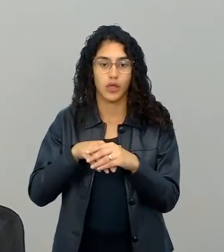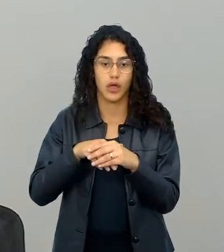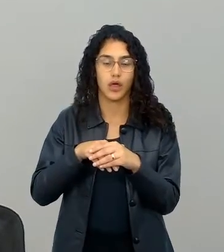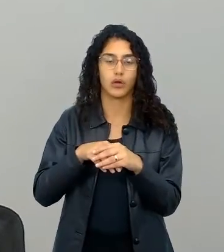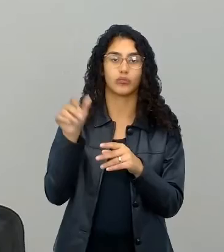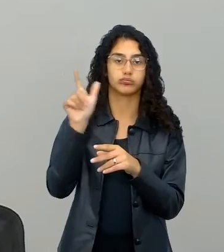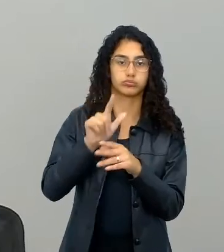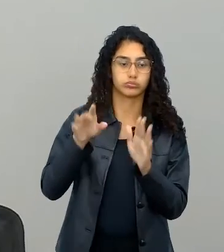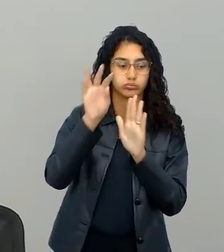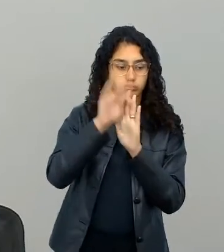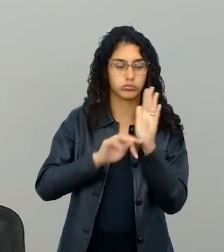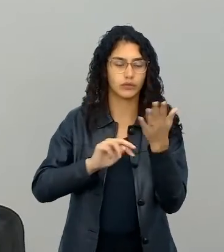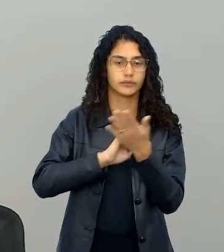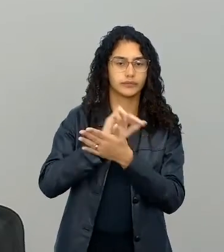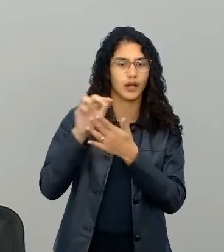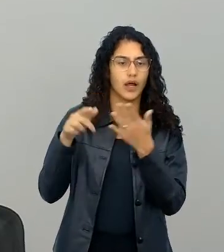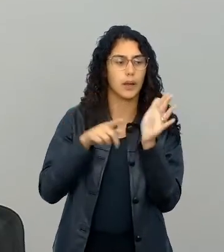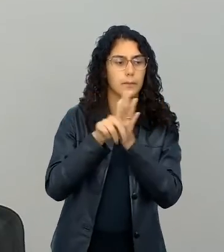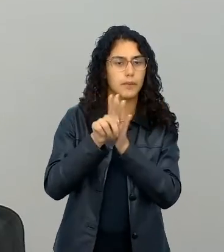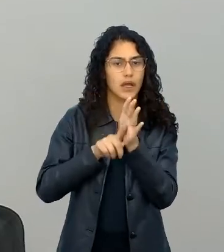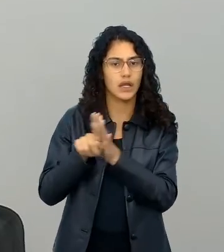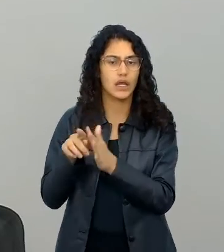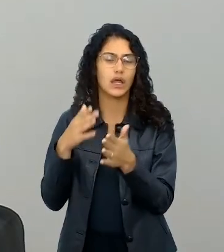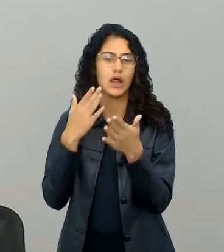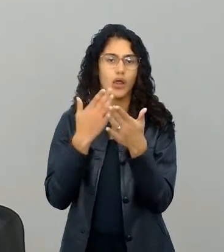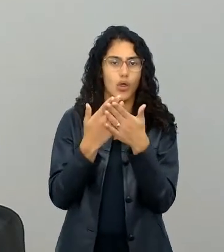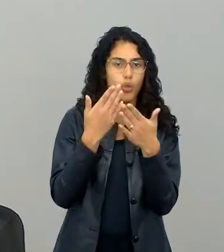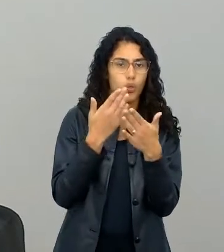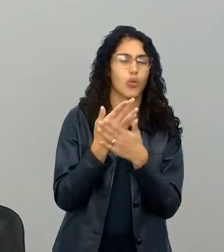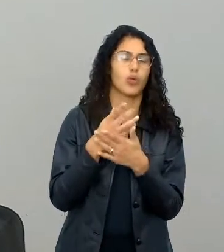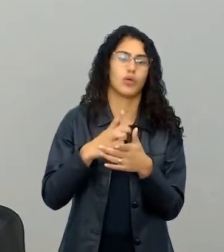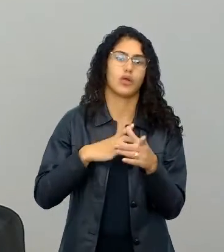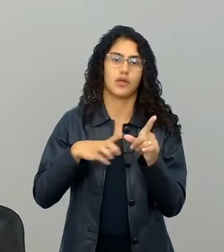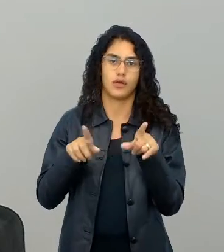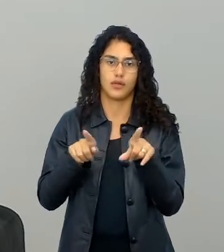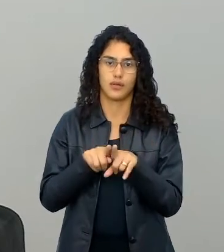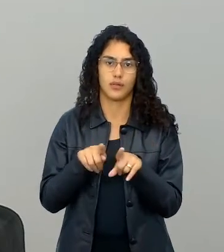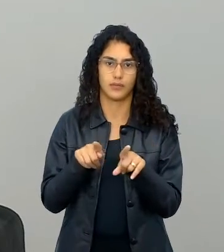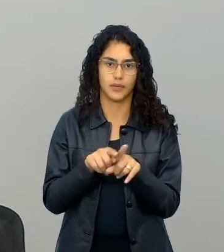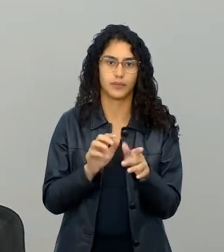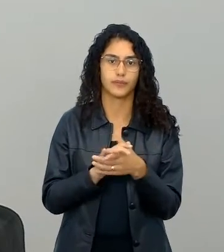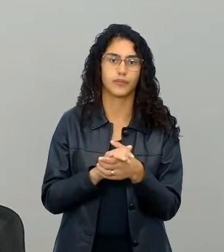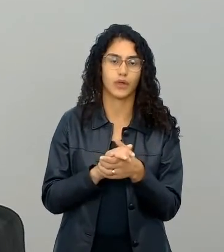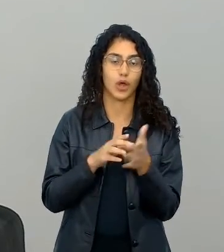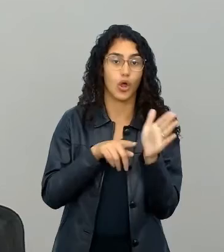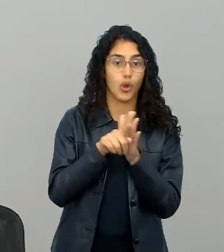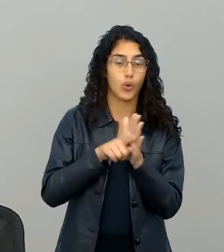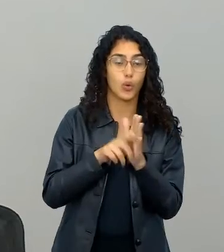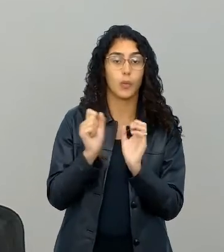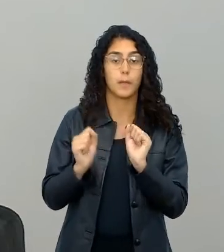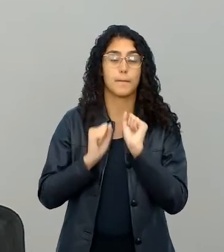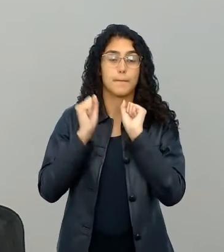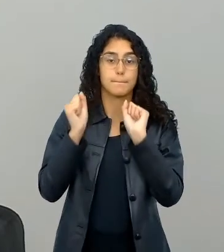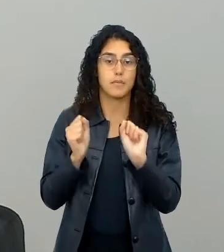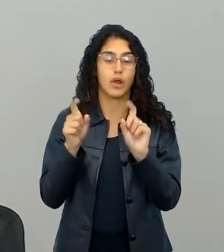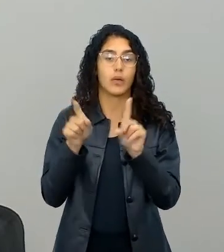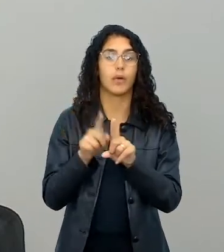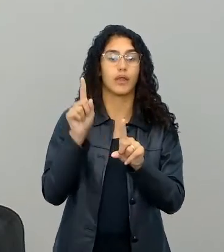literatura muitos casos, né, de estudos e de estudos que vocês podem,